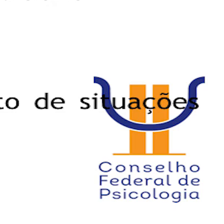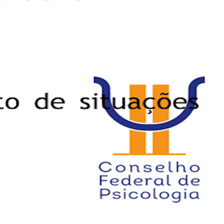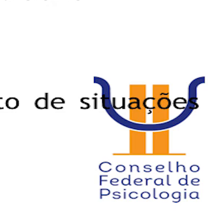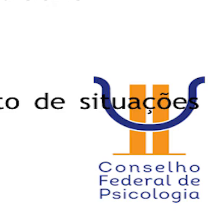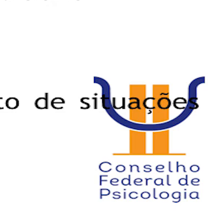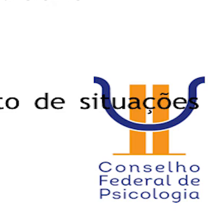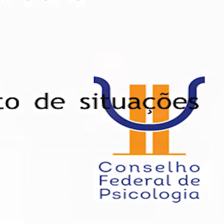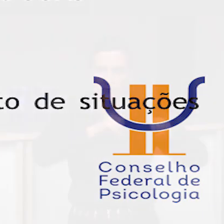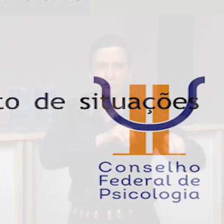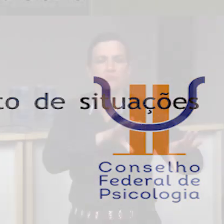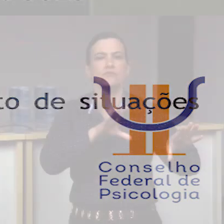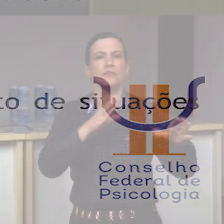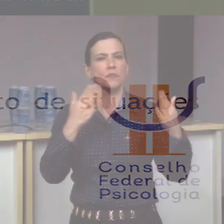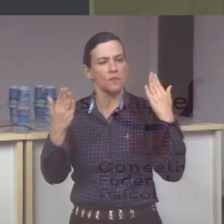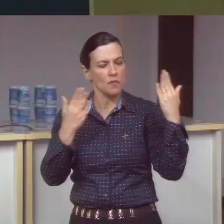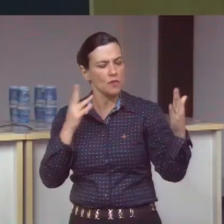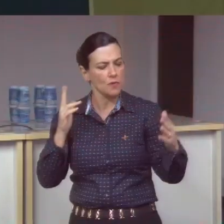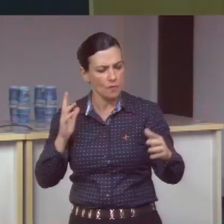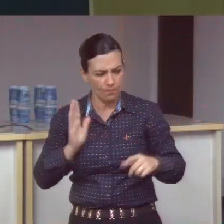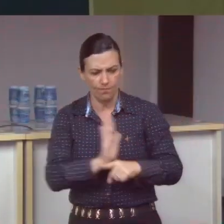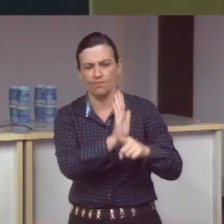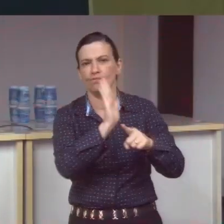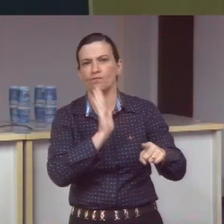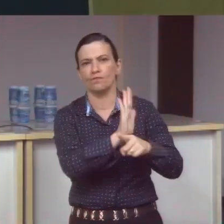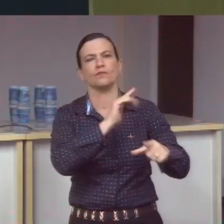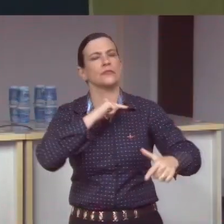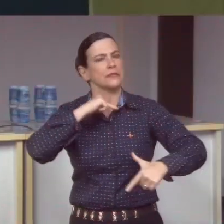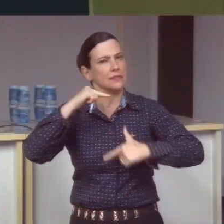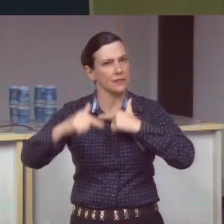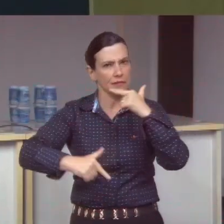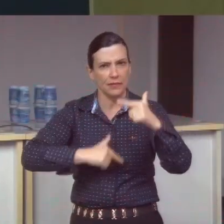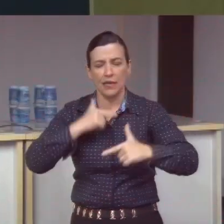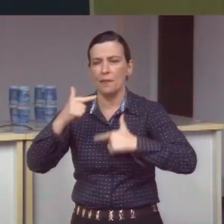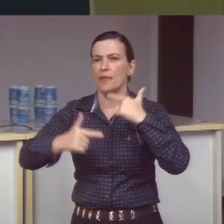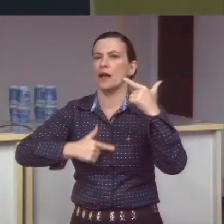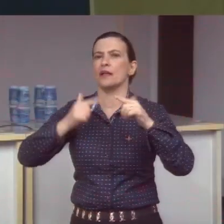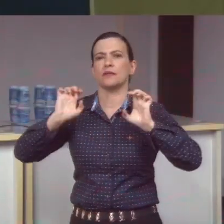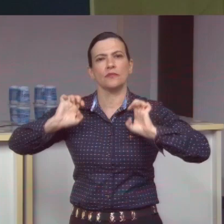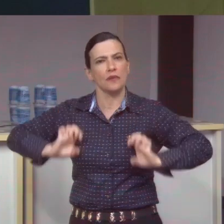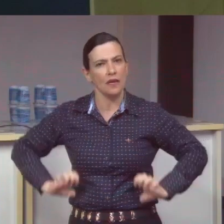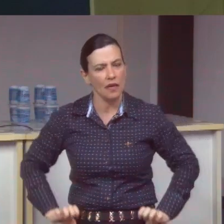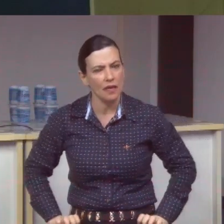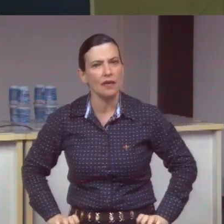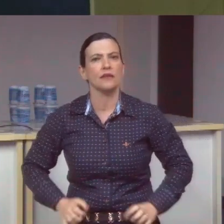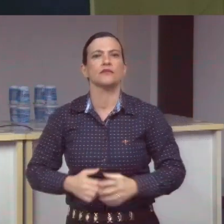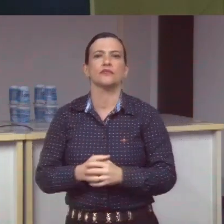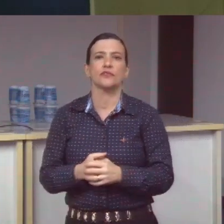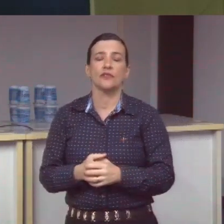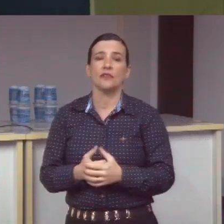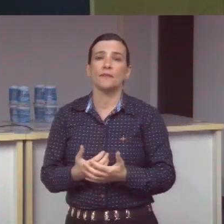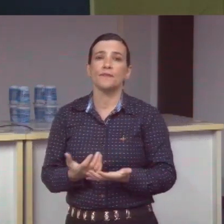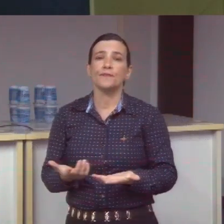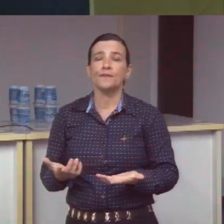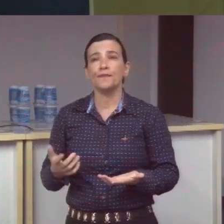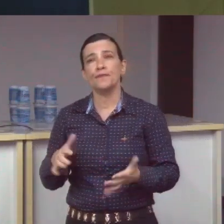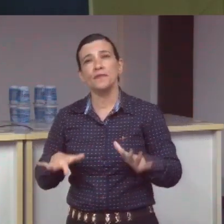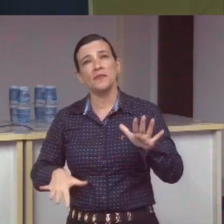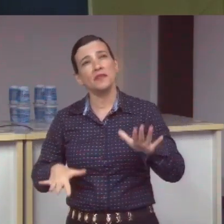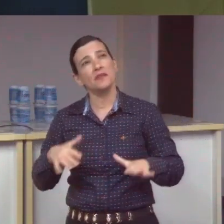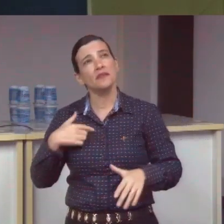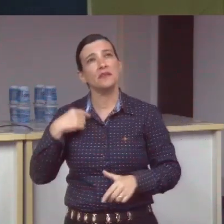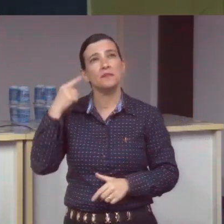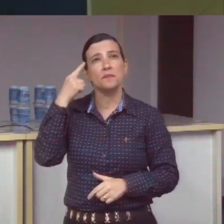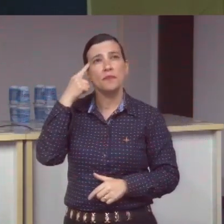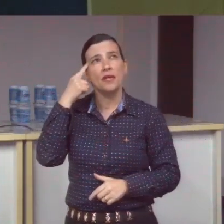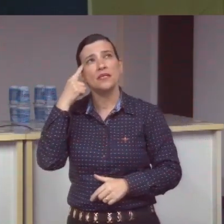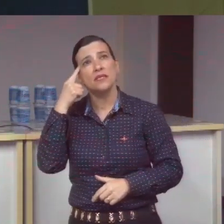defendendo a profissão, trabalhando muito com a questão ética. Quando a gente fala assim, existem algumas técnicas